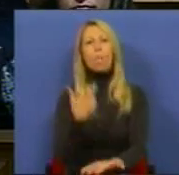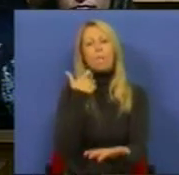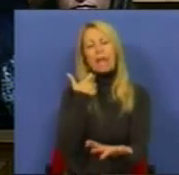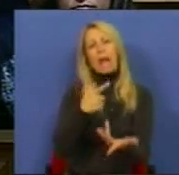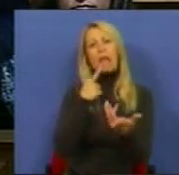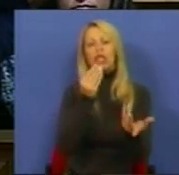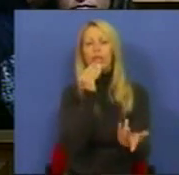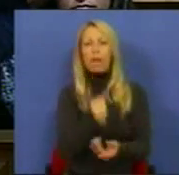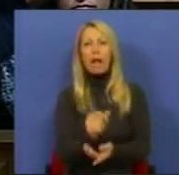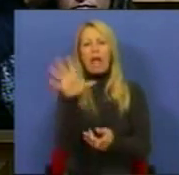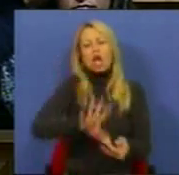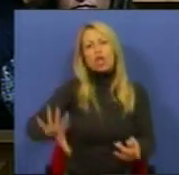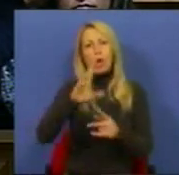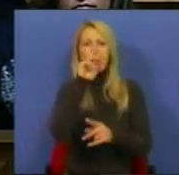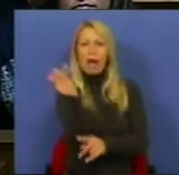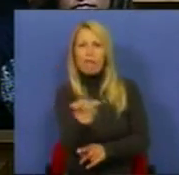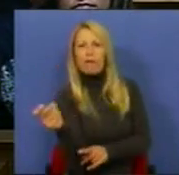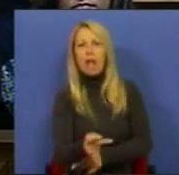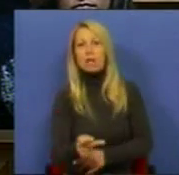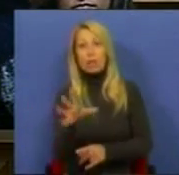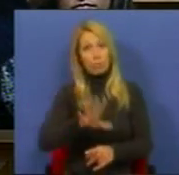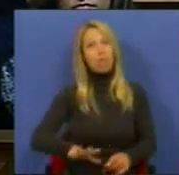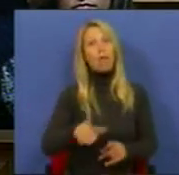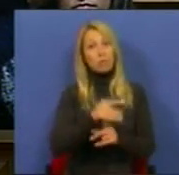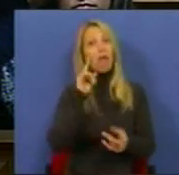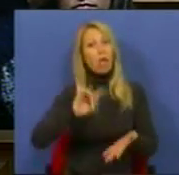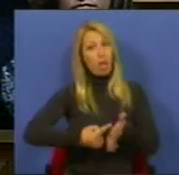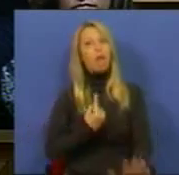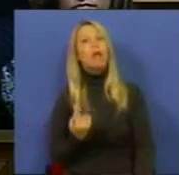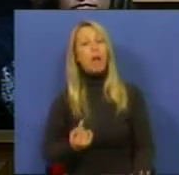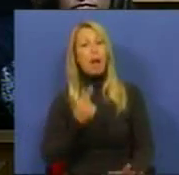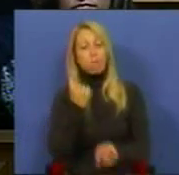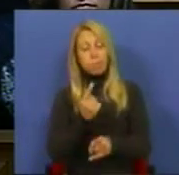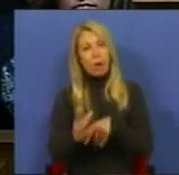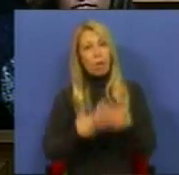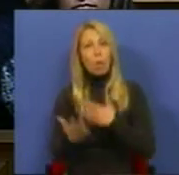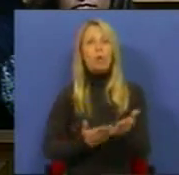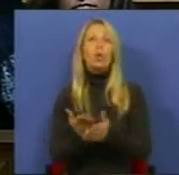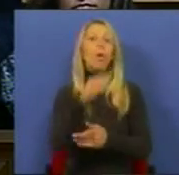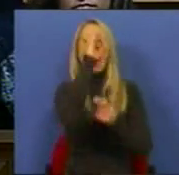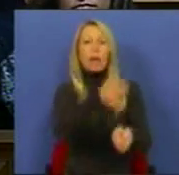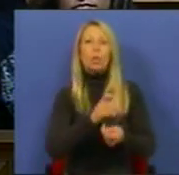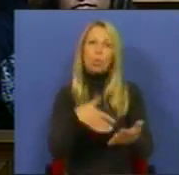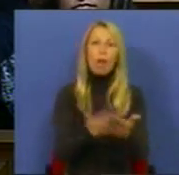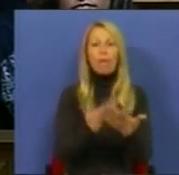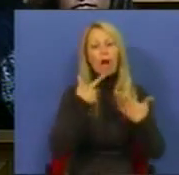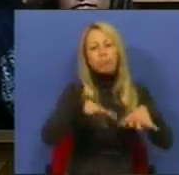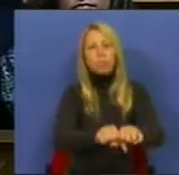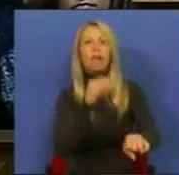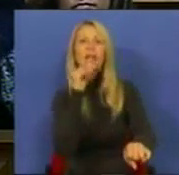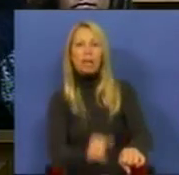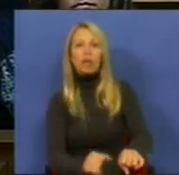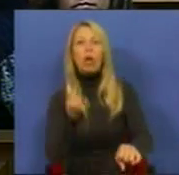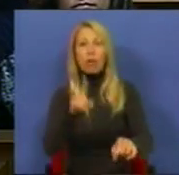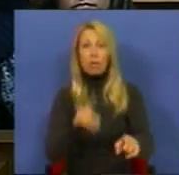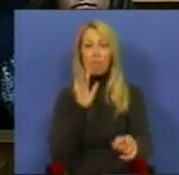das zonas mais deprimidas, mas onde é fundamental manter a agricultura como condição para a ocupação do território, a preservação ambiental e a subsistência